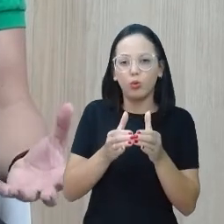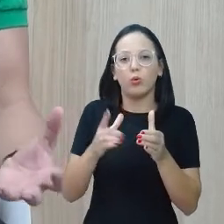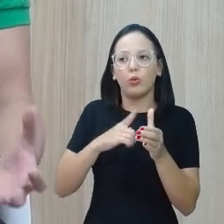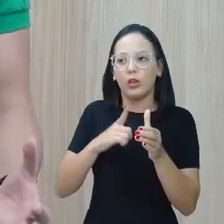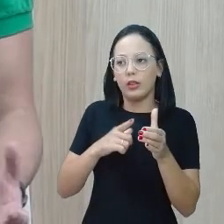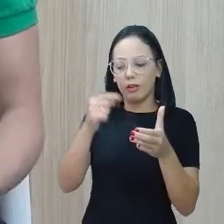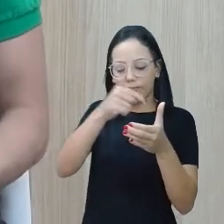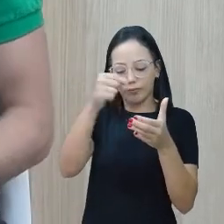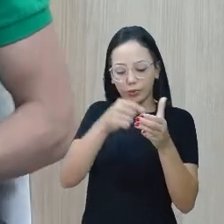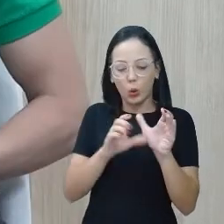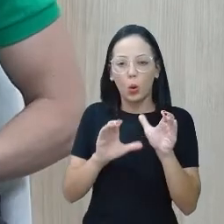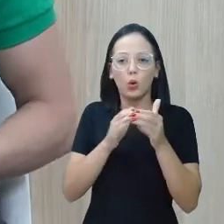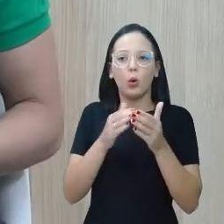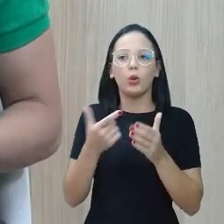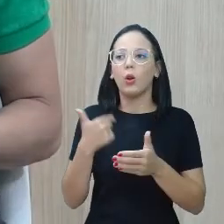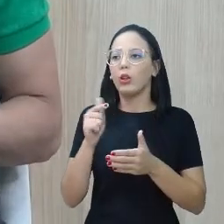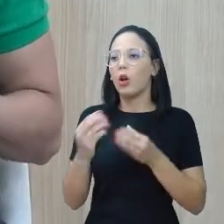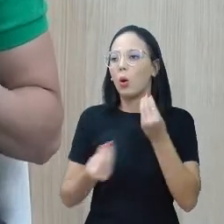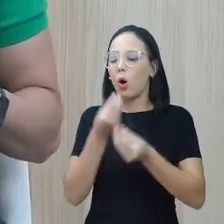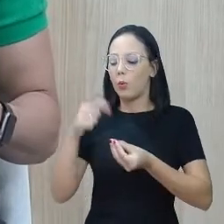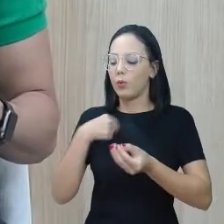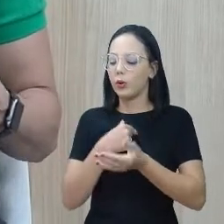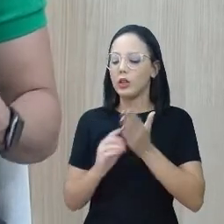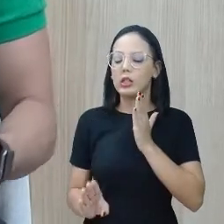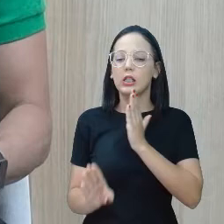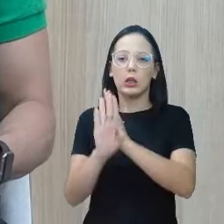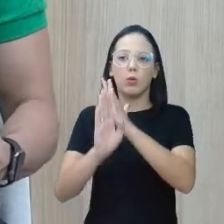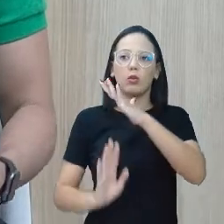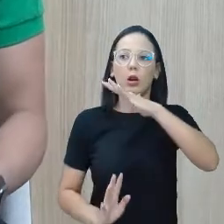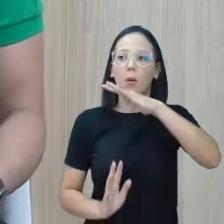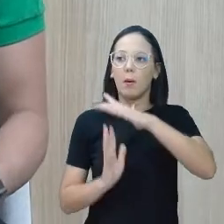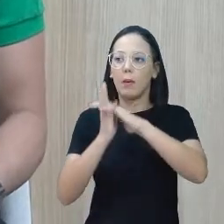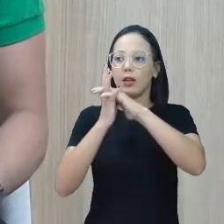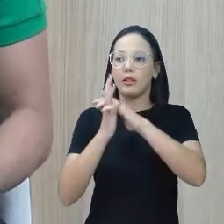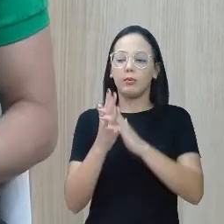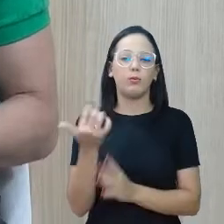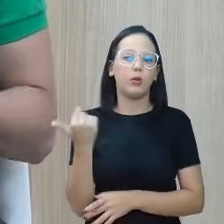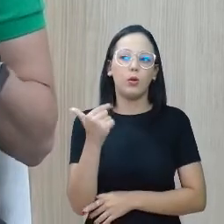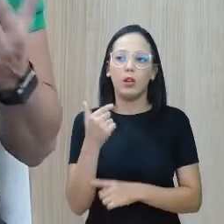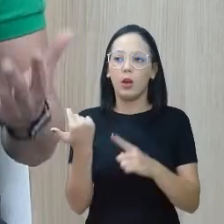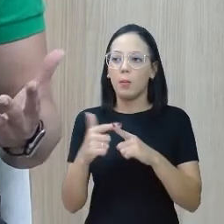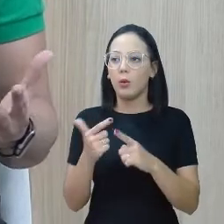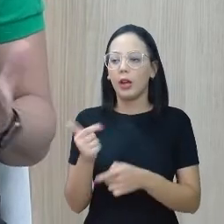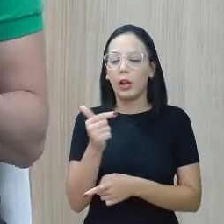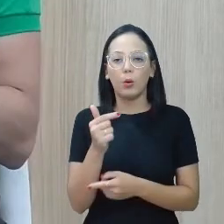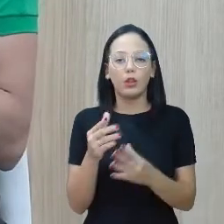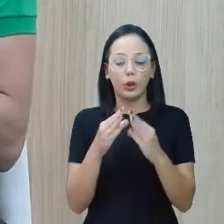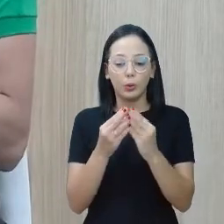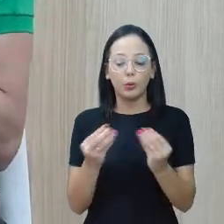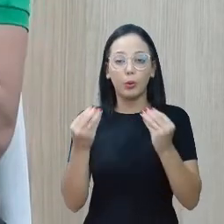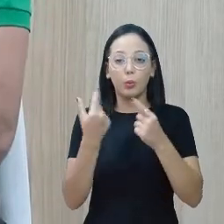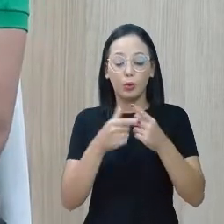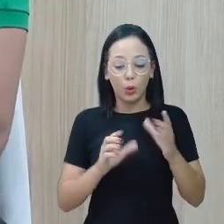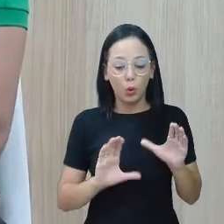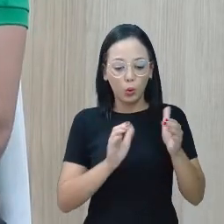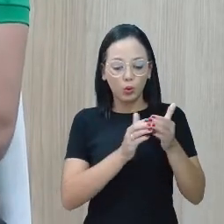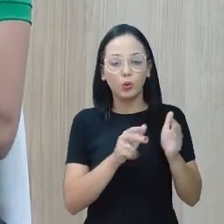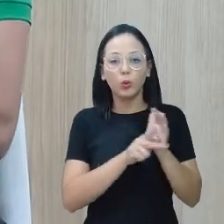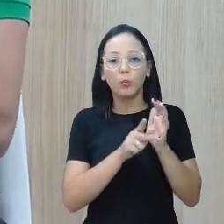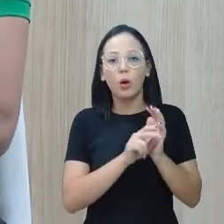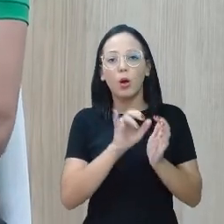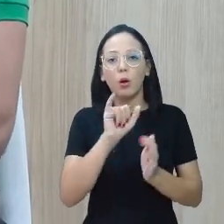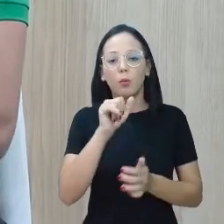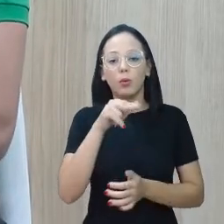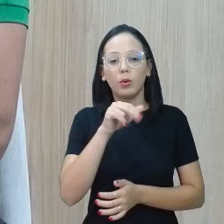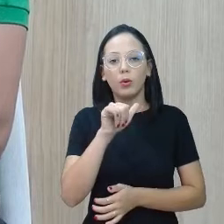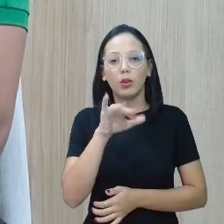infinito, não tem como a gente encontrar o máximo múltiplo comum, tá? Porque ele não vai existir, o conjunto ele é infinito. Só